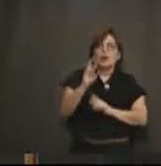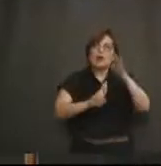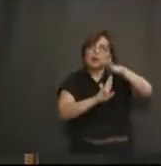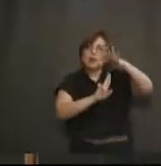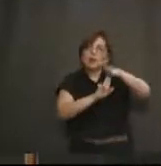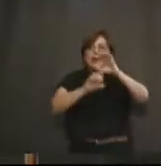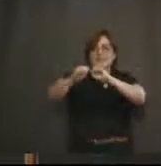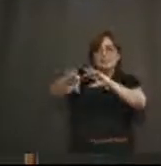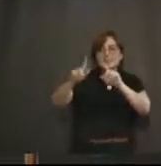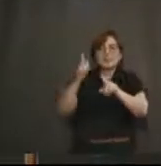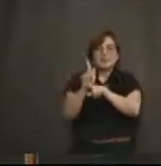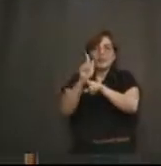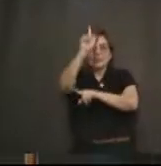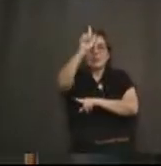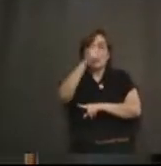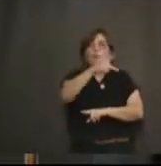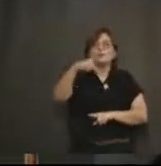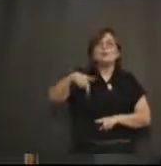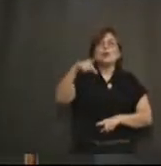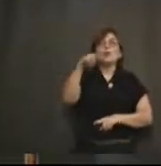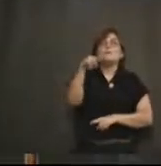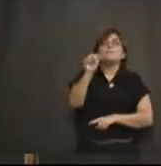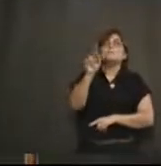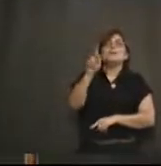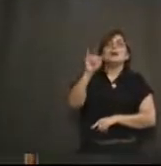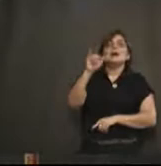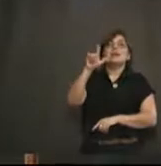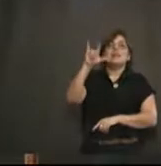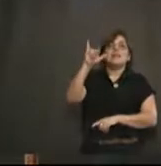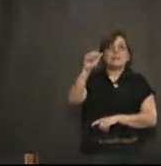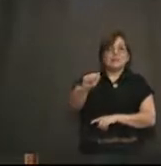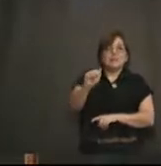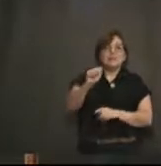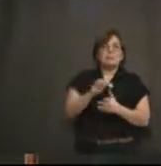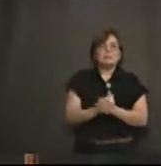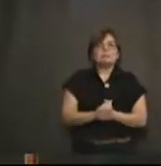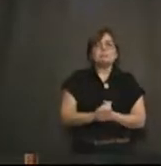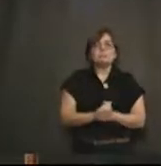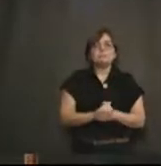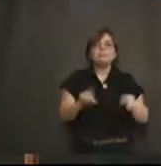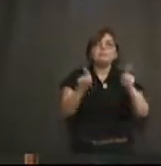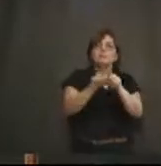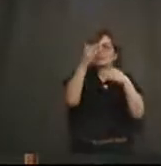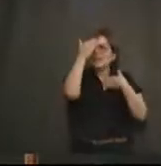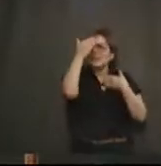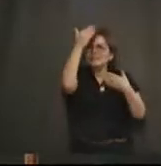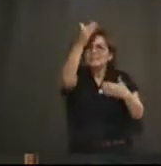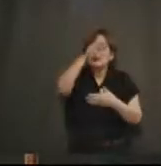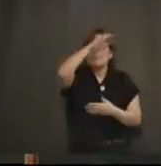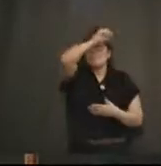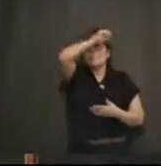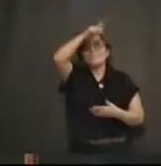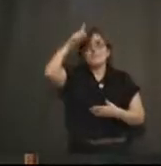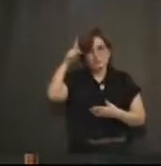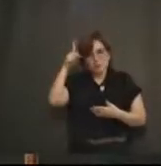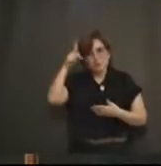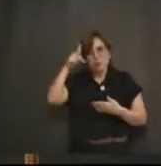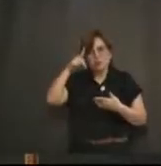na pessoa da Pró-Reitora Marília de Nazaré Oliveira Ferreira. Gostaria de agradecer à Prefeitura Multicamp da